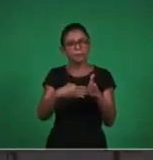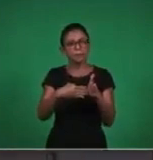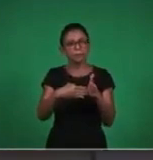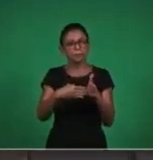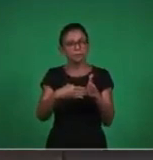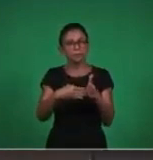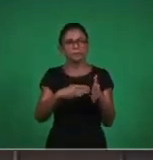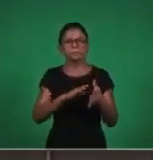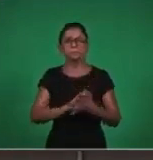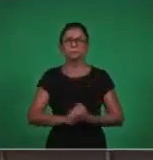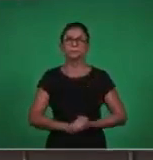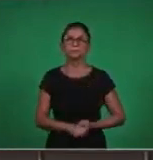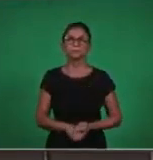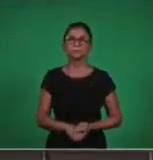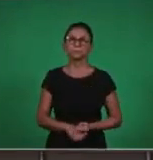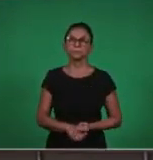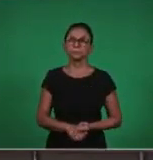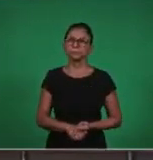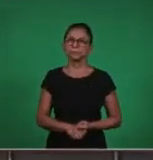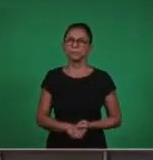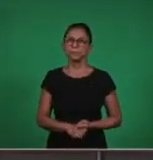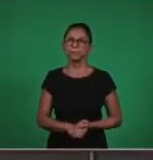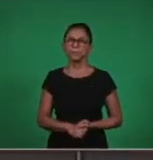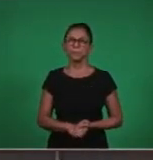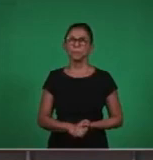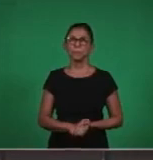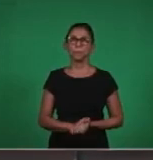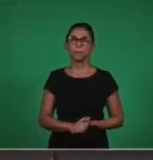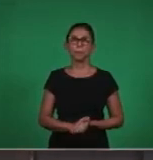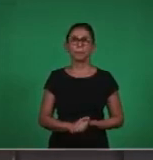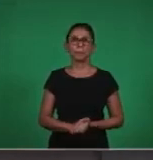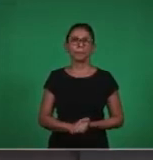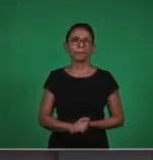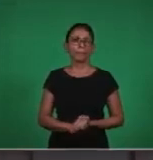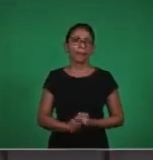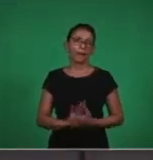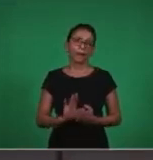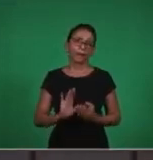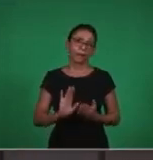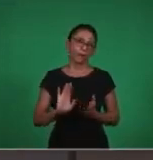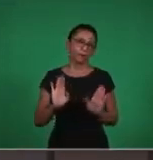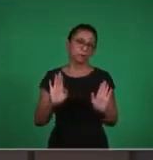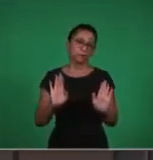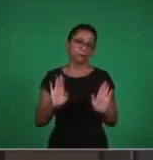O que passa disso não é mais da economia do homem.